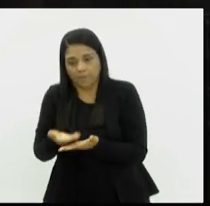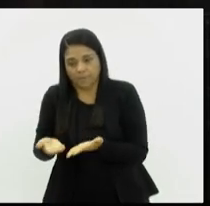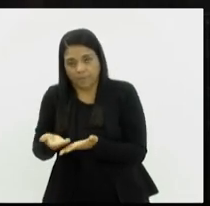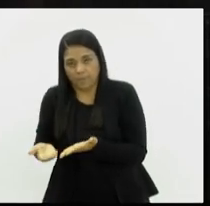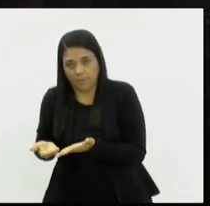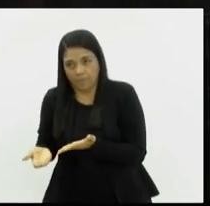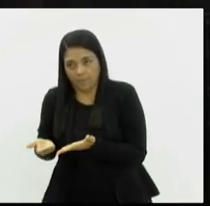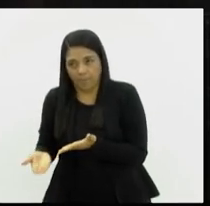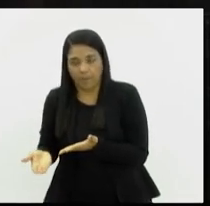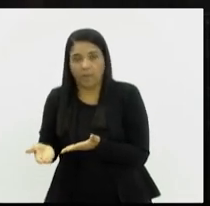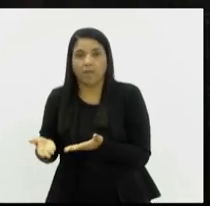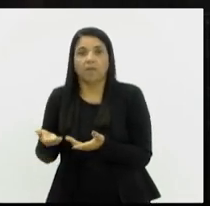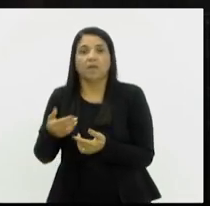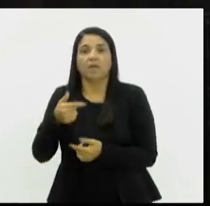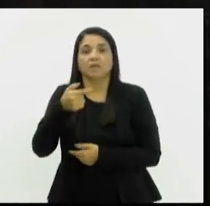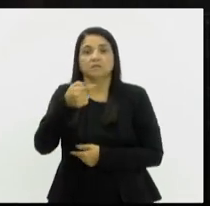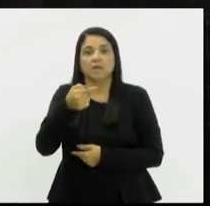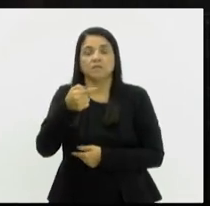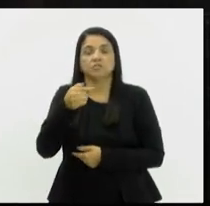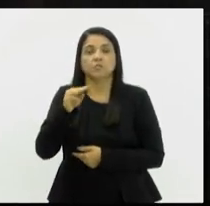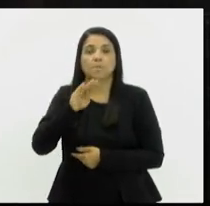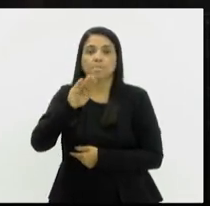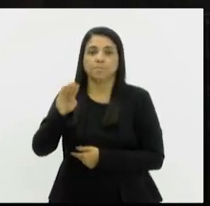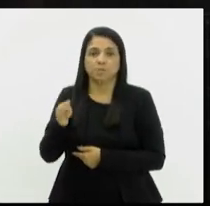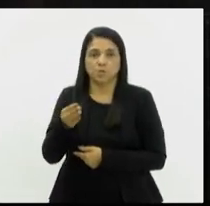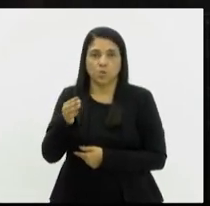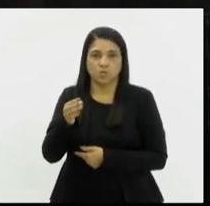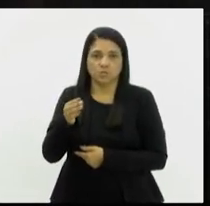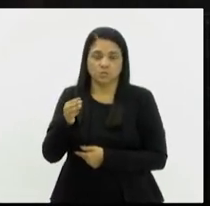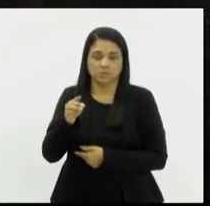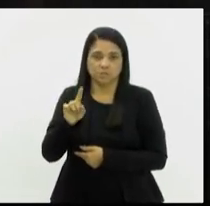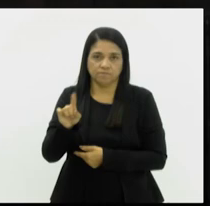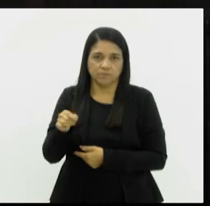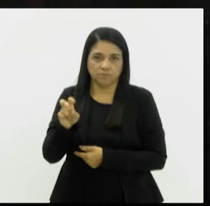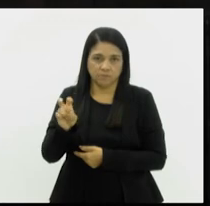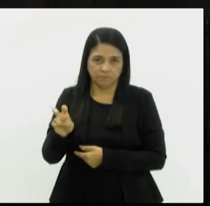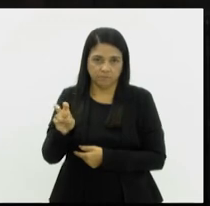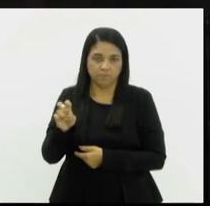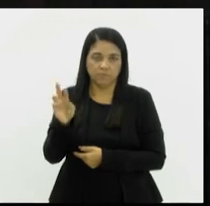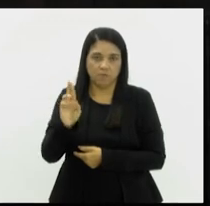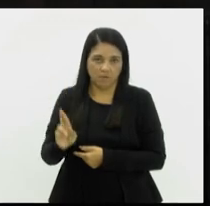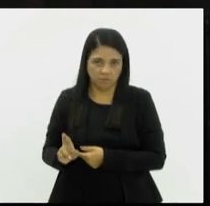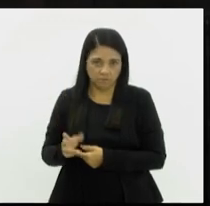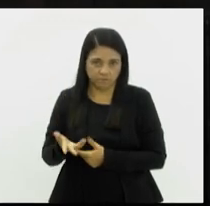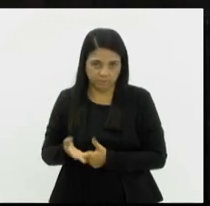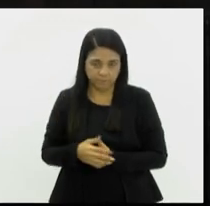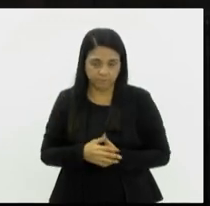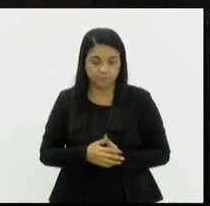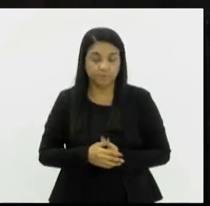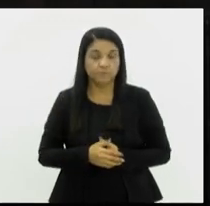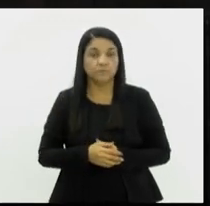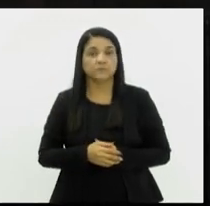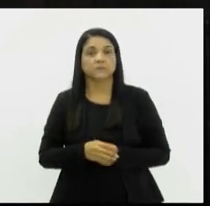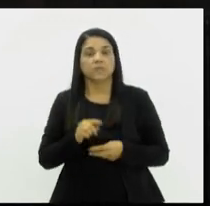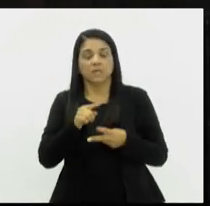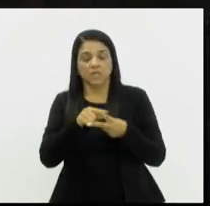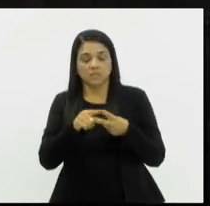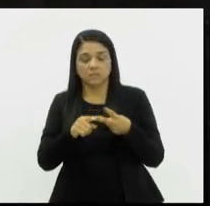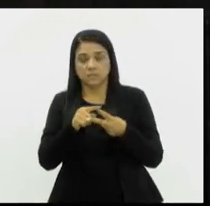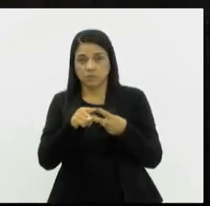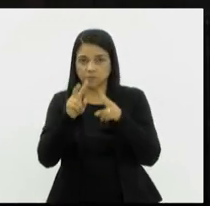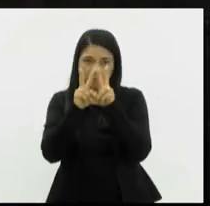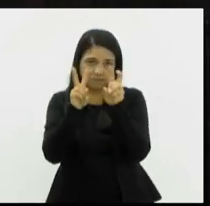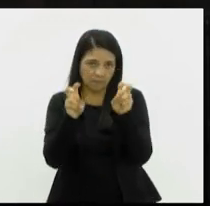perdendo, na ordem de 7 bilhões e meio de reais. Então, foram esses dois